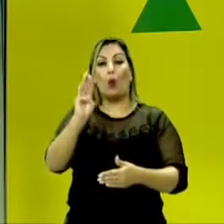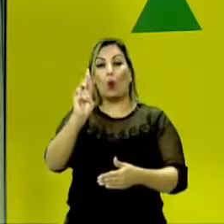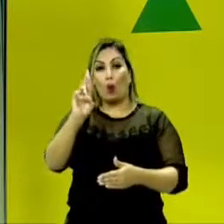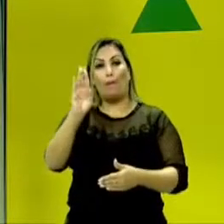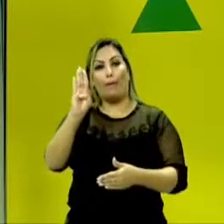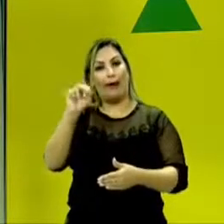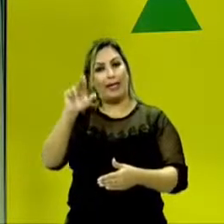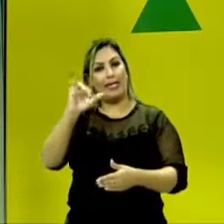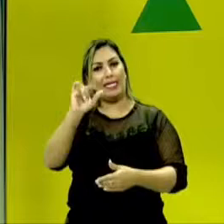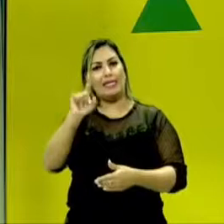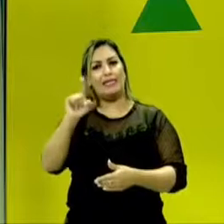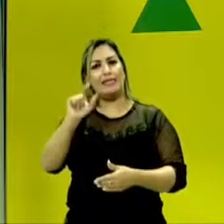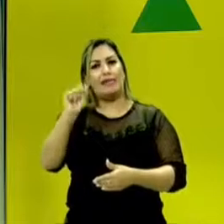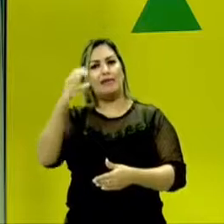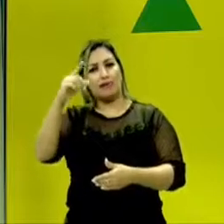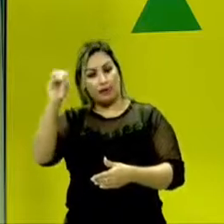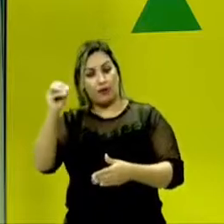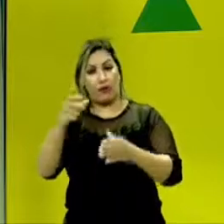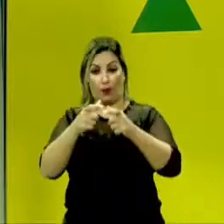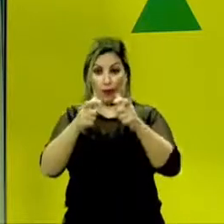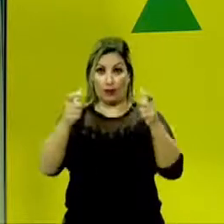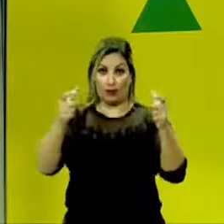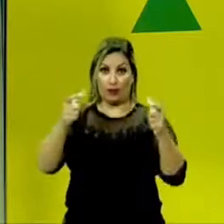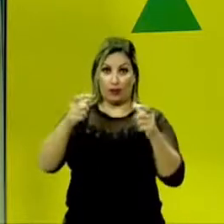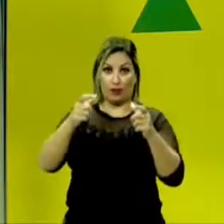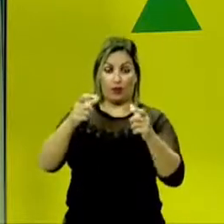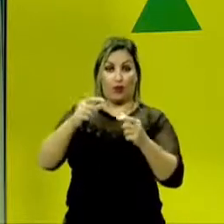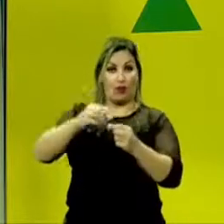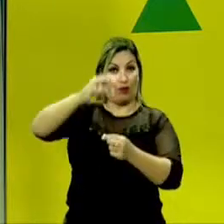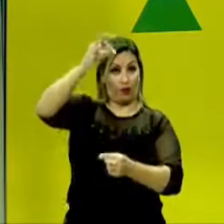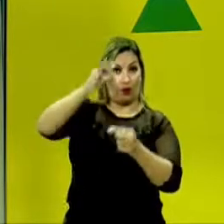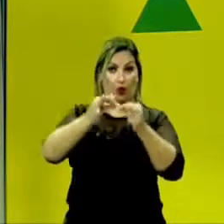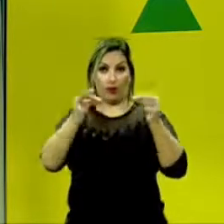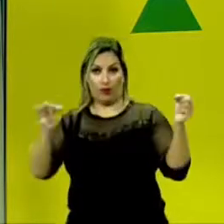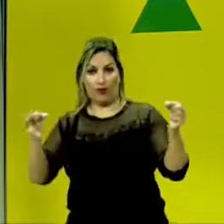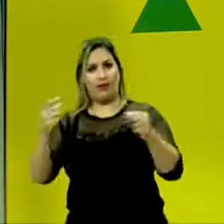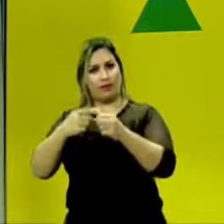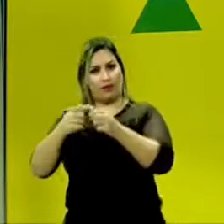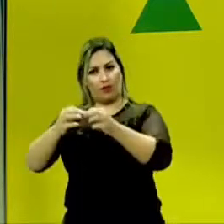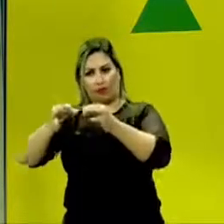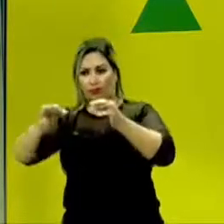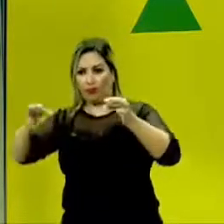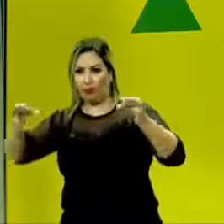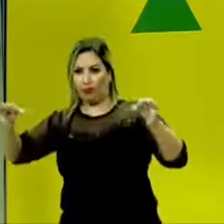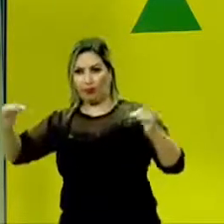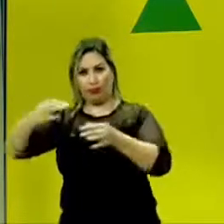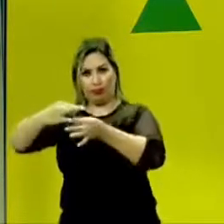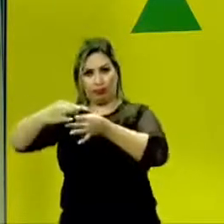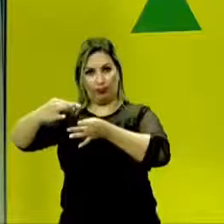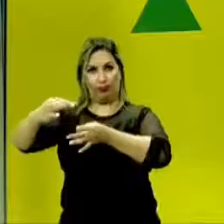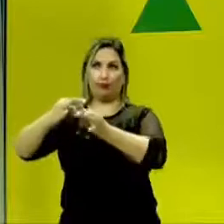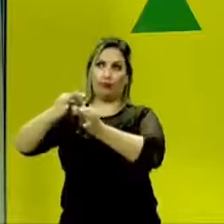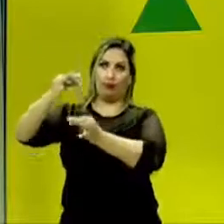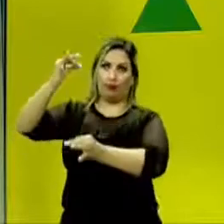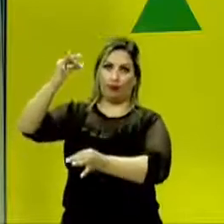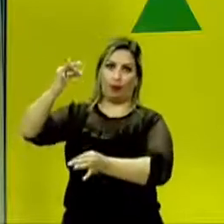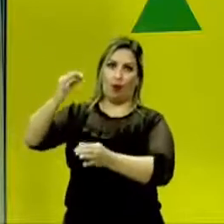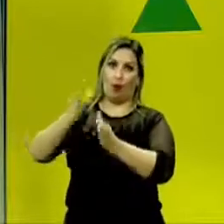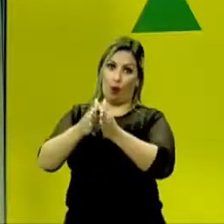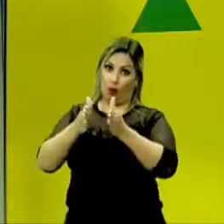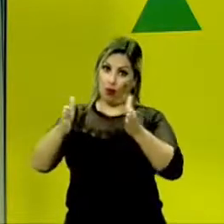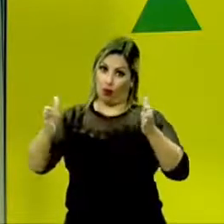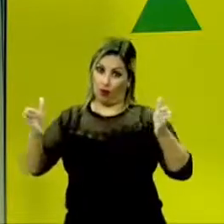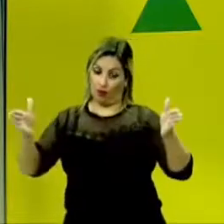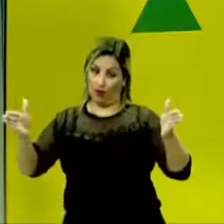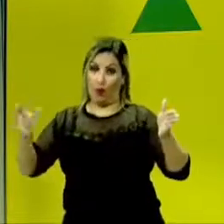a gente pode dizer que é o crescimento vertical ou horizontal. A cidade, ela cresce ou de forma